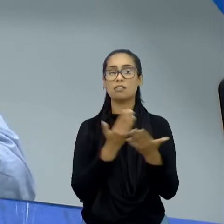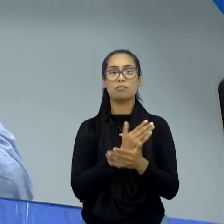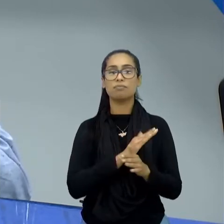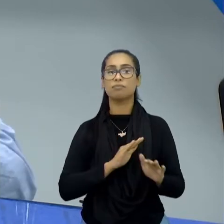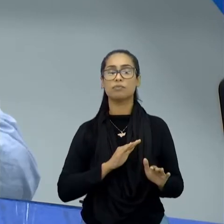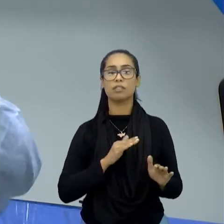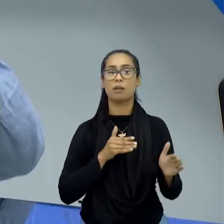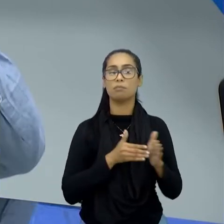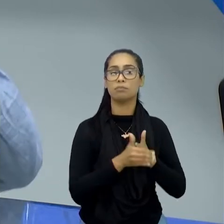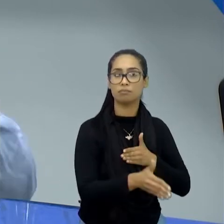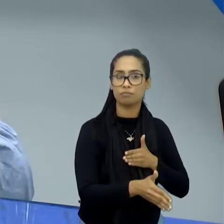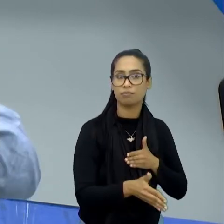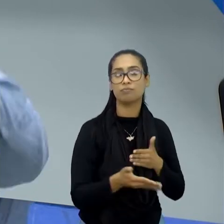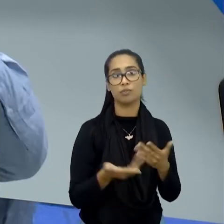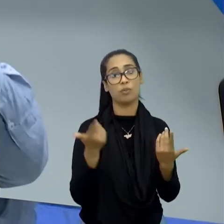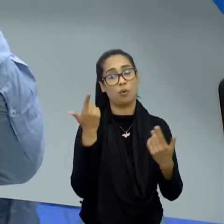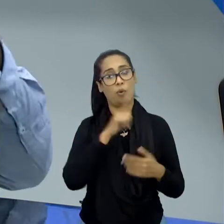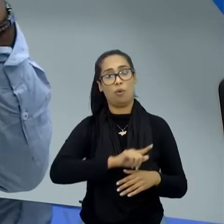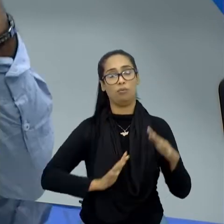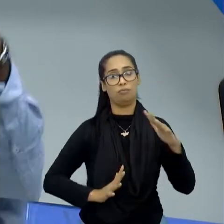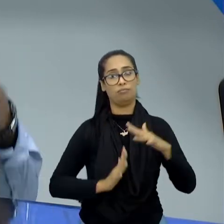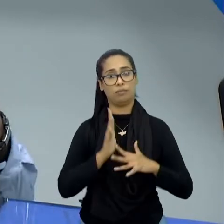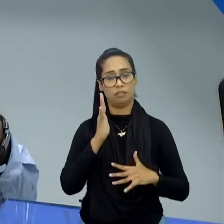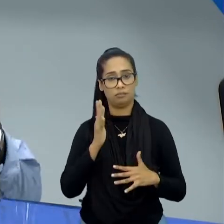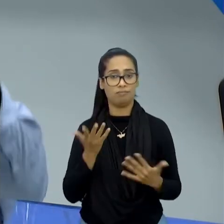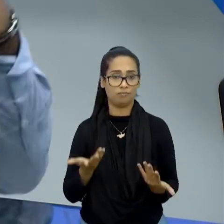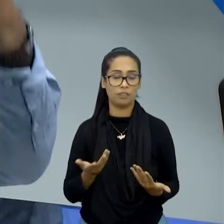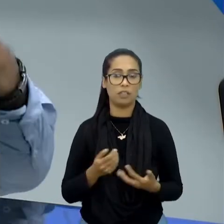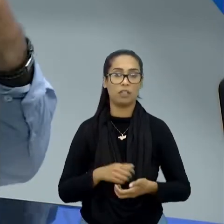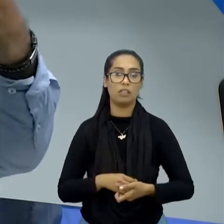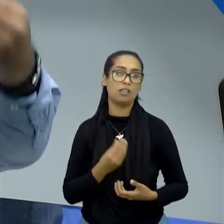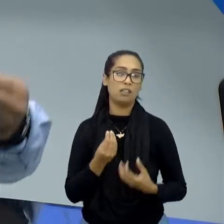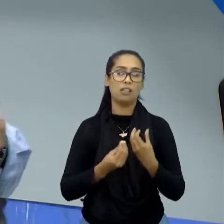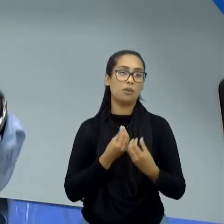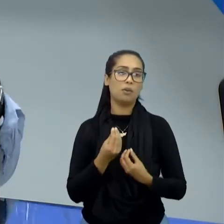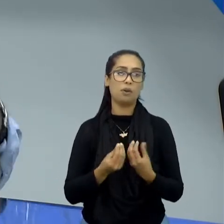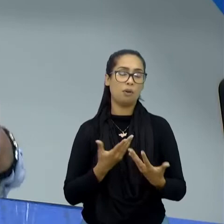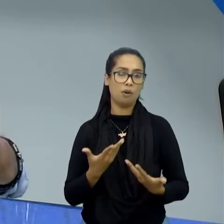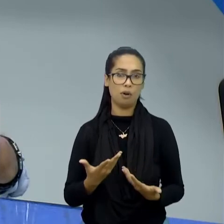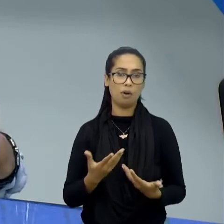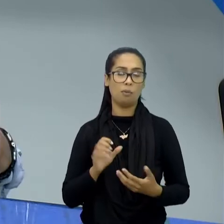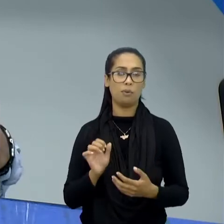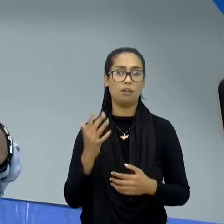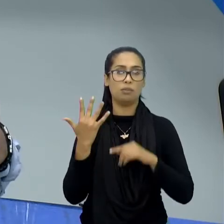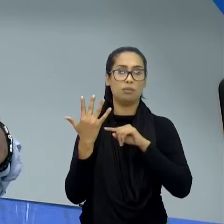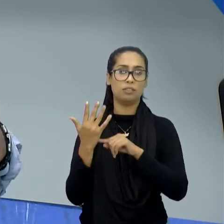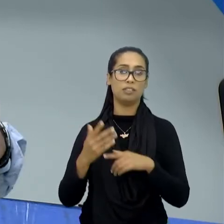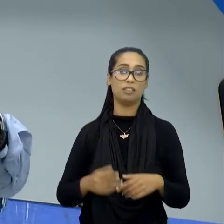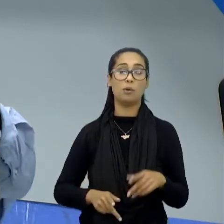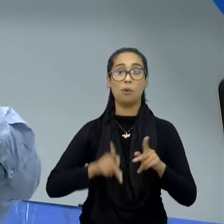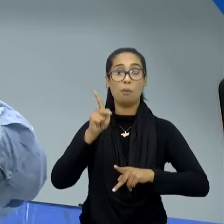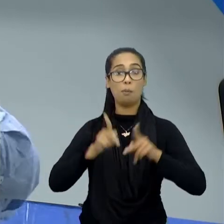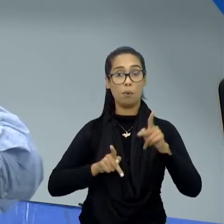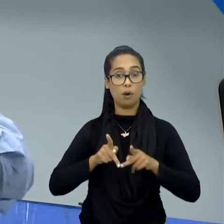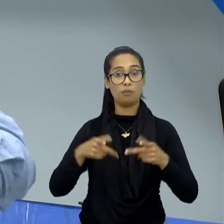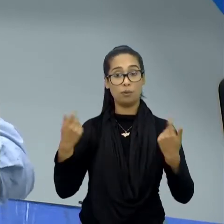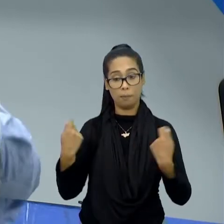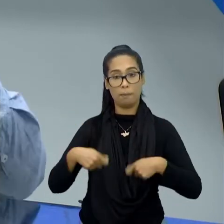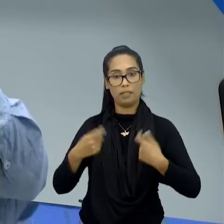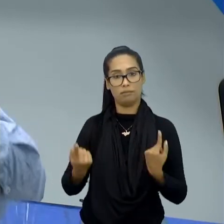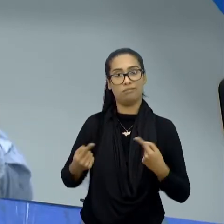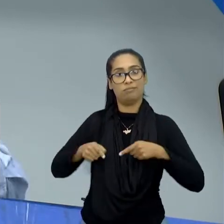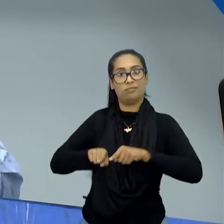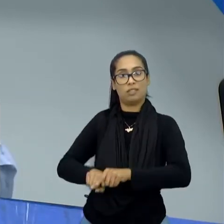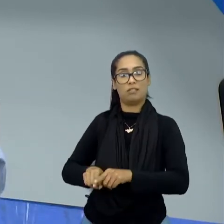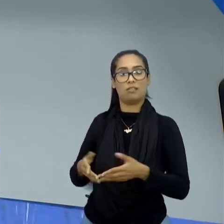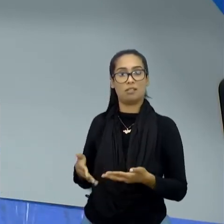essa ruptura, ela tem que acontecer com ampla participação popular. Se não acontecer